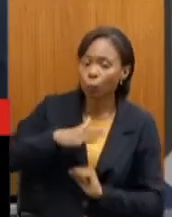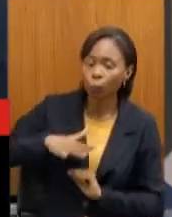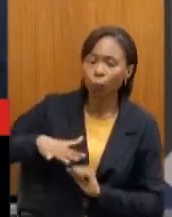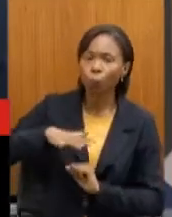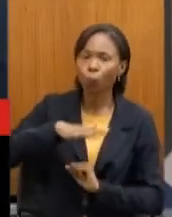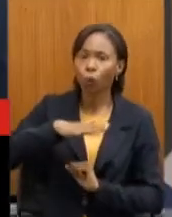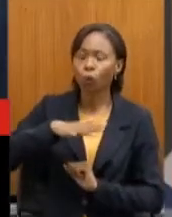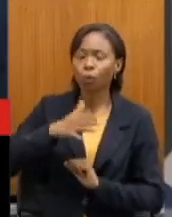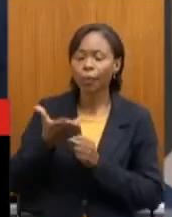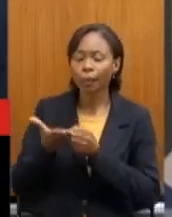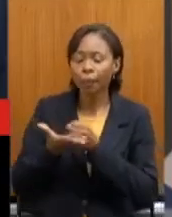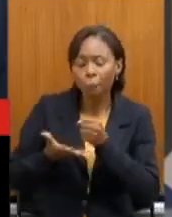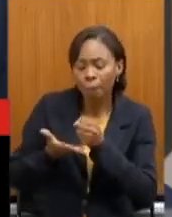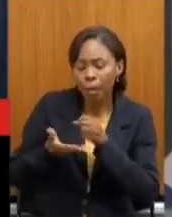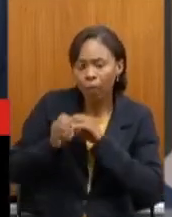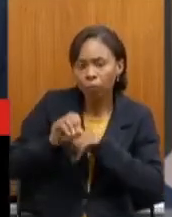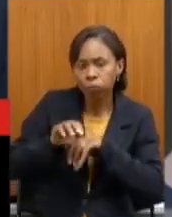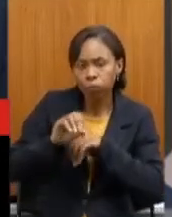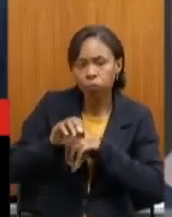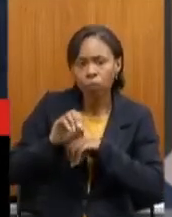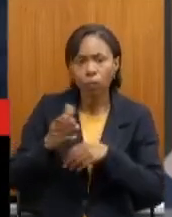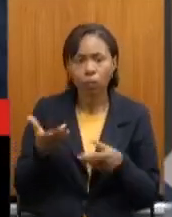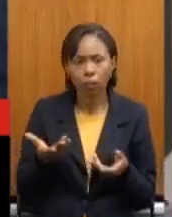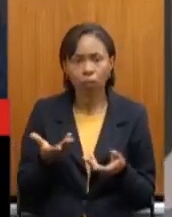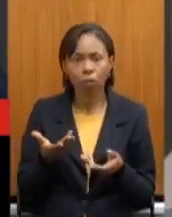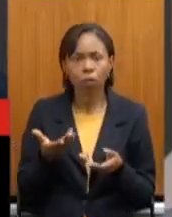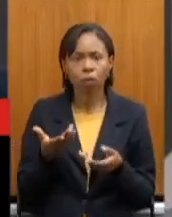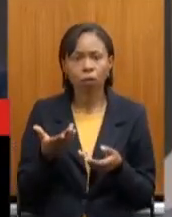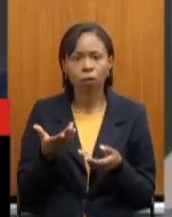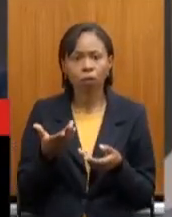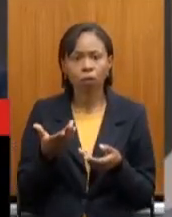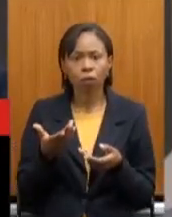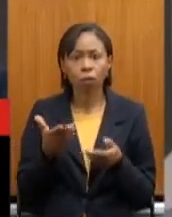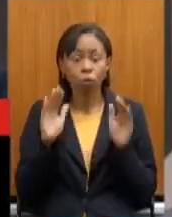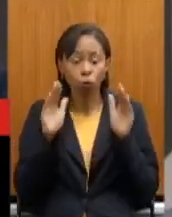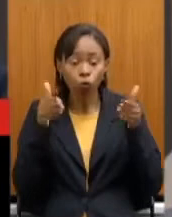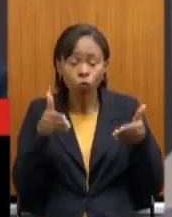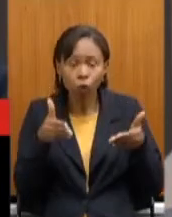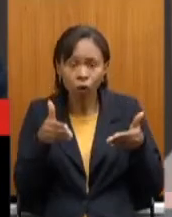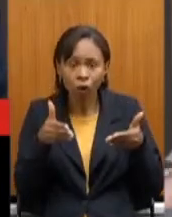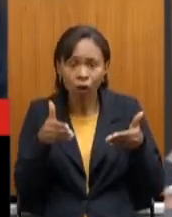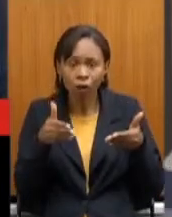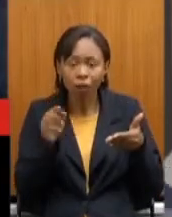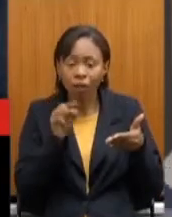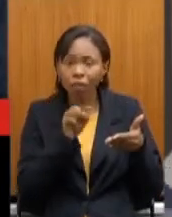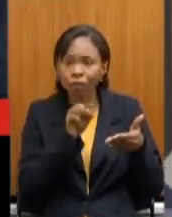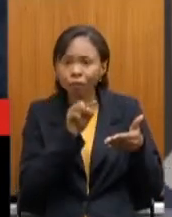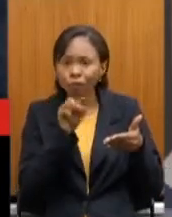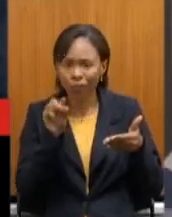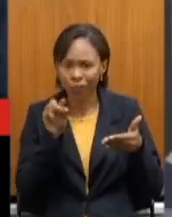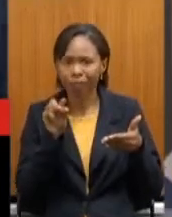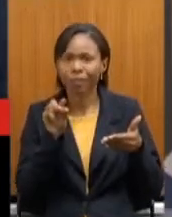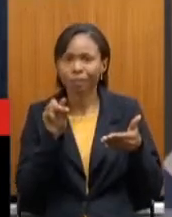de educação básica é para você é caríssimo